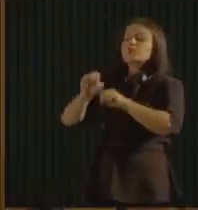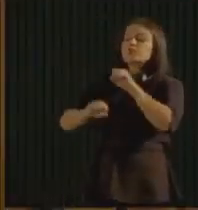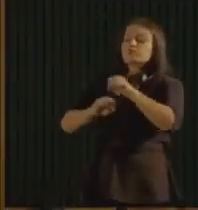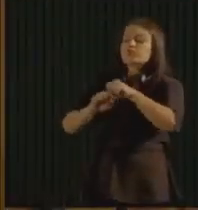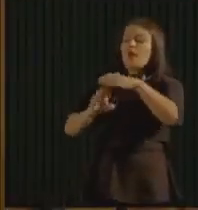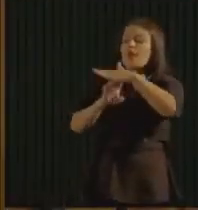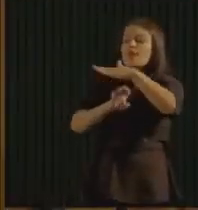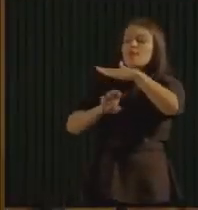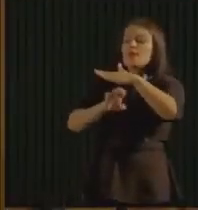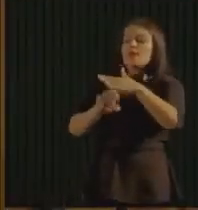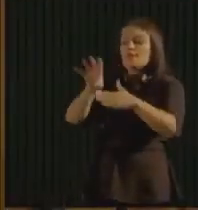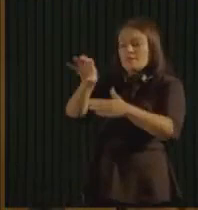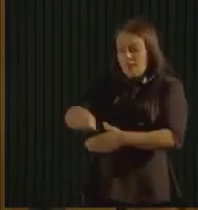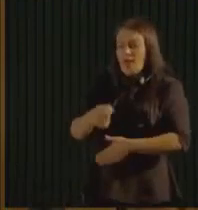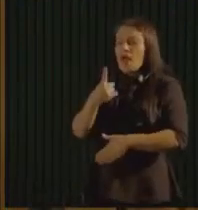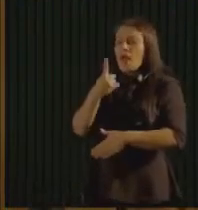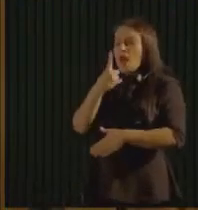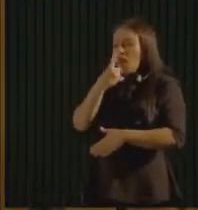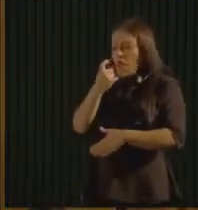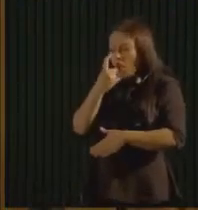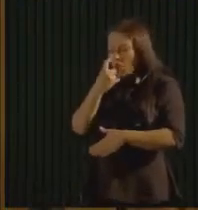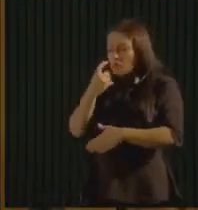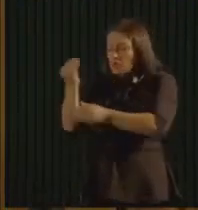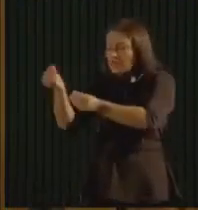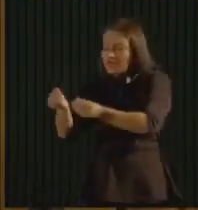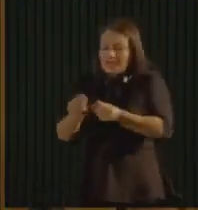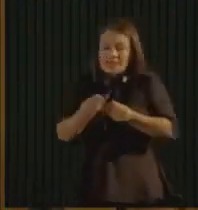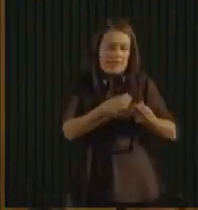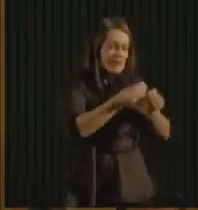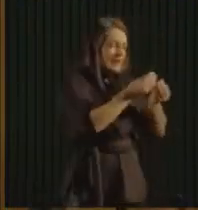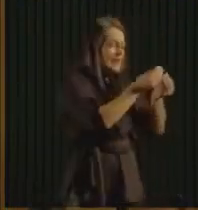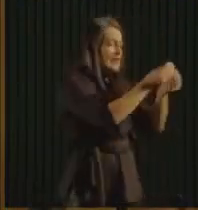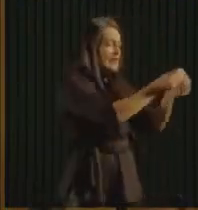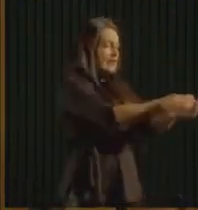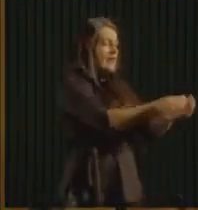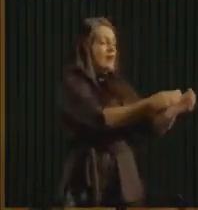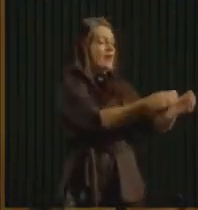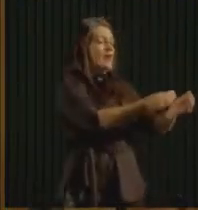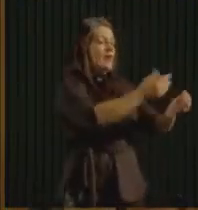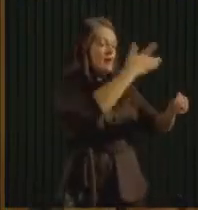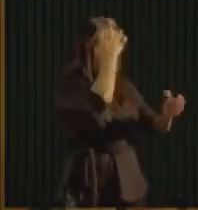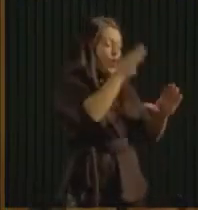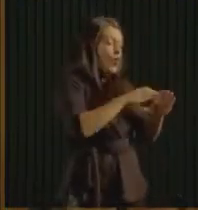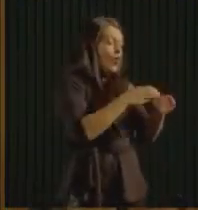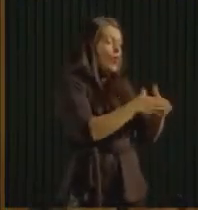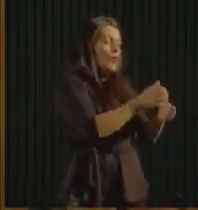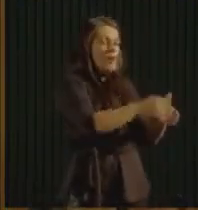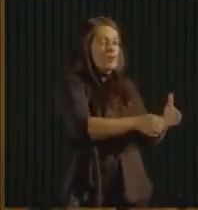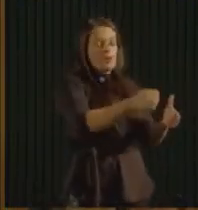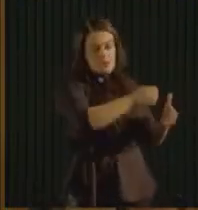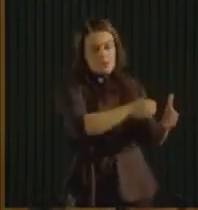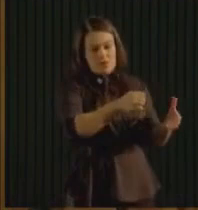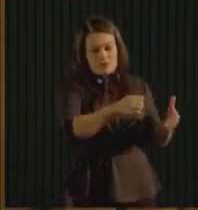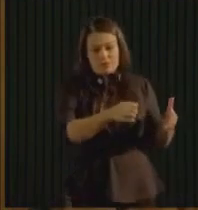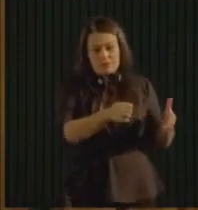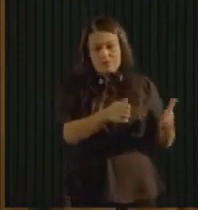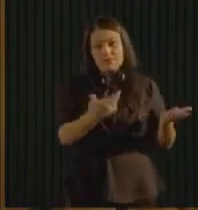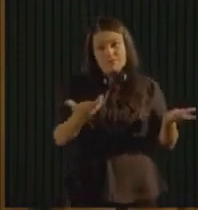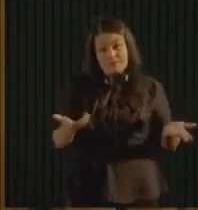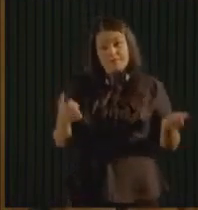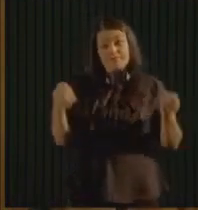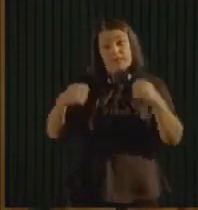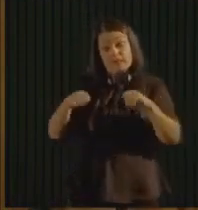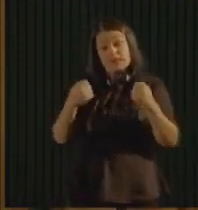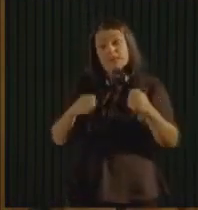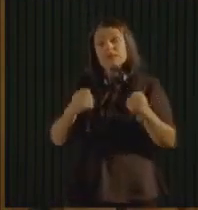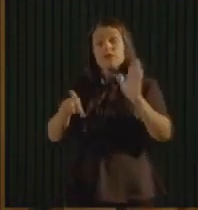que não entregar aos catadores? Mas não é feito isso ainda como nós gostaríamos. É o primeiro dos desafios. A